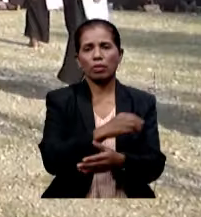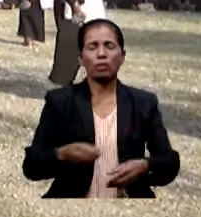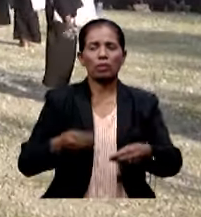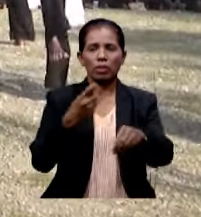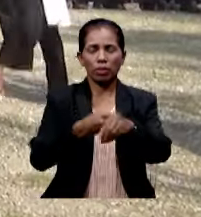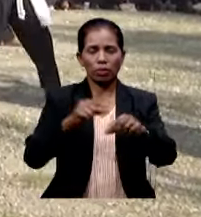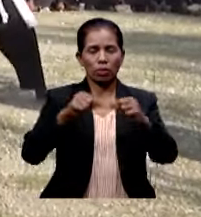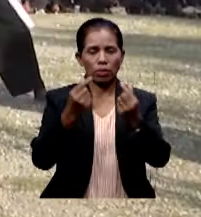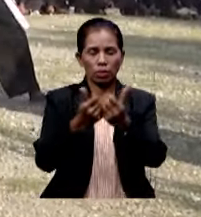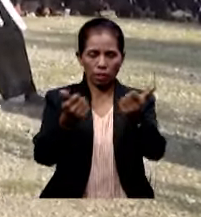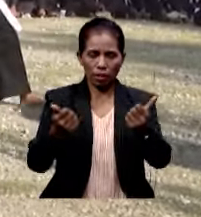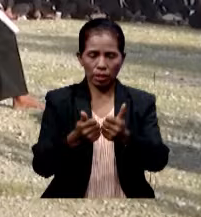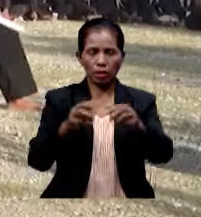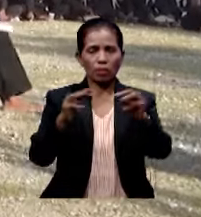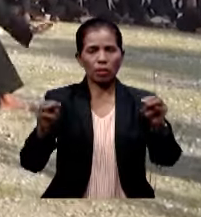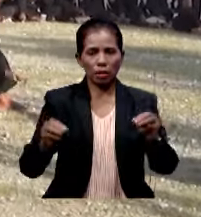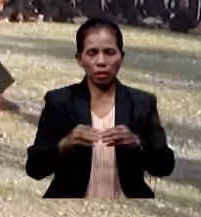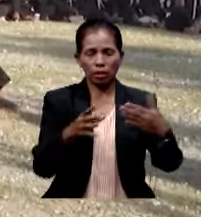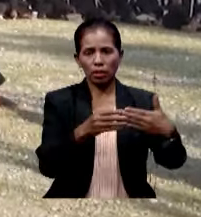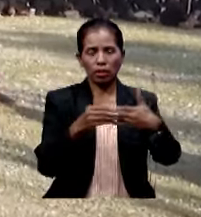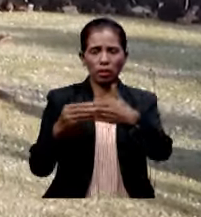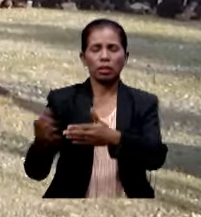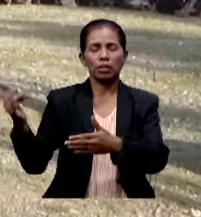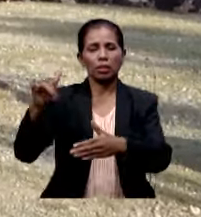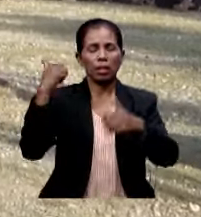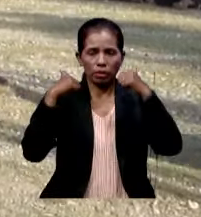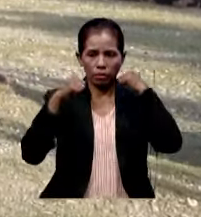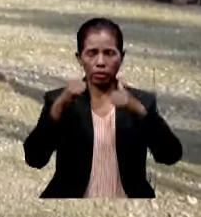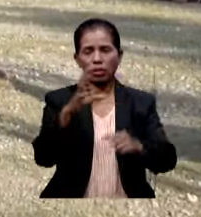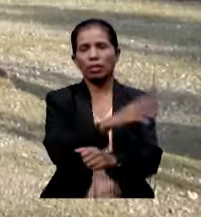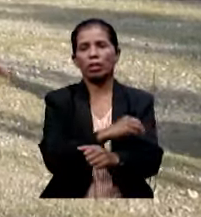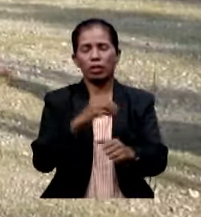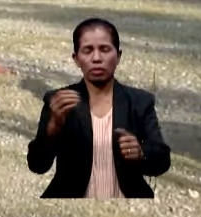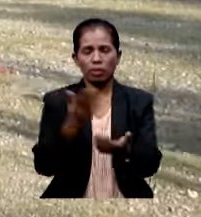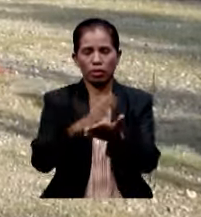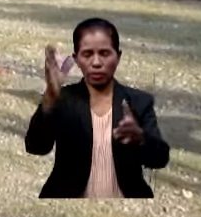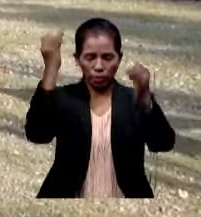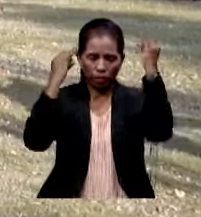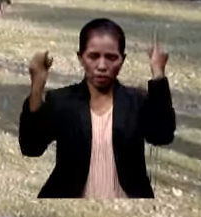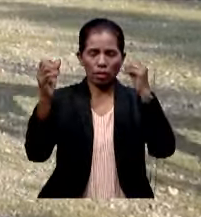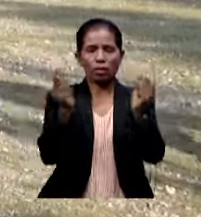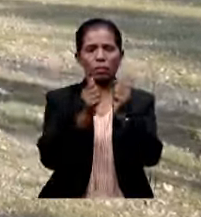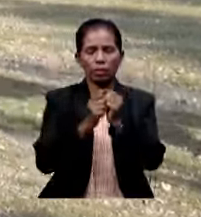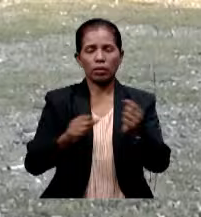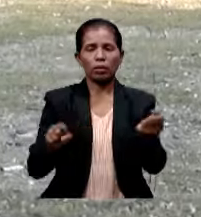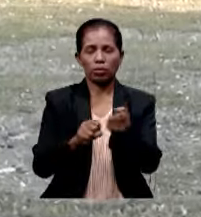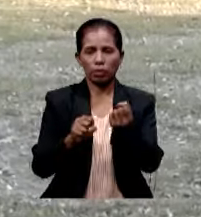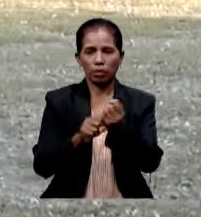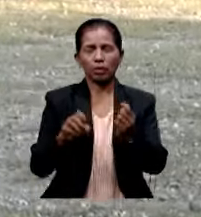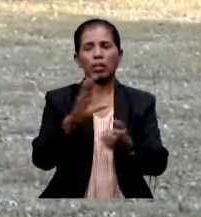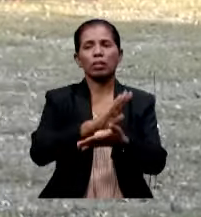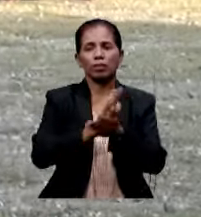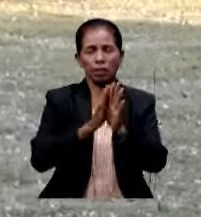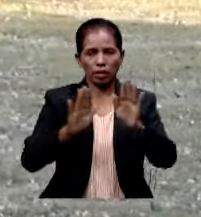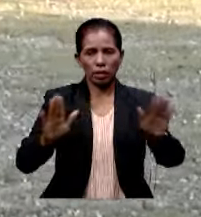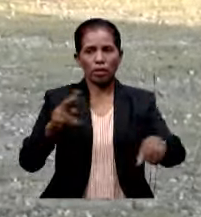ba grupo arte marcial sira atu organiza di dia sira ne atividade, no sensibiliza informação ba malu, rodi contribui ba estabilidade